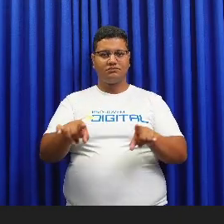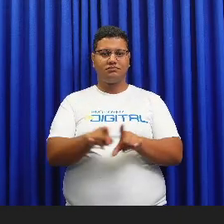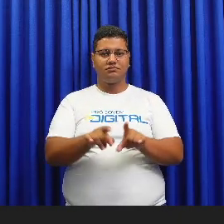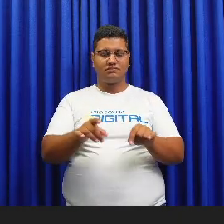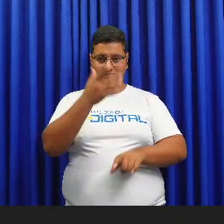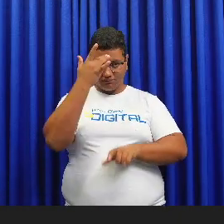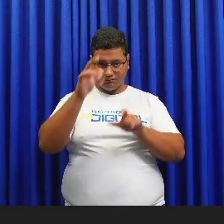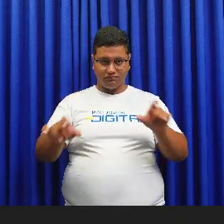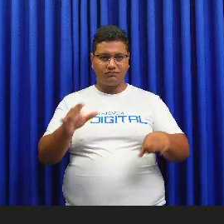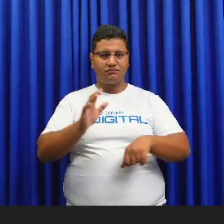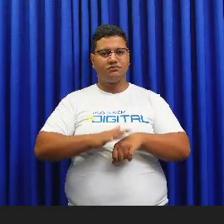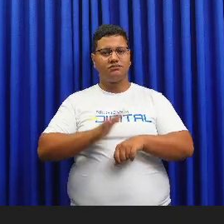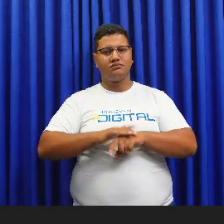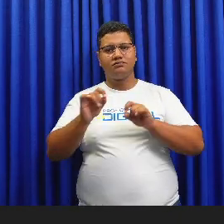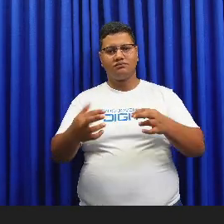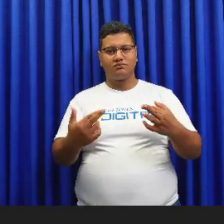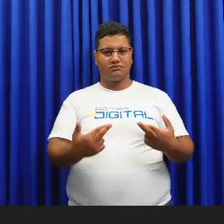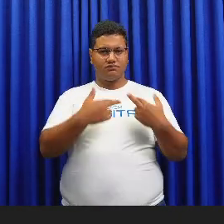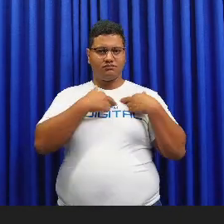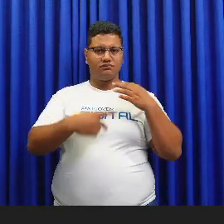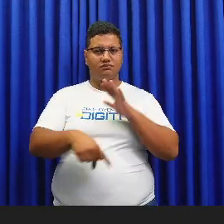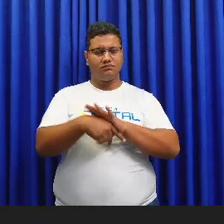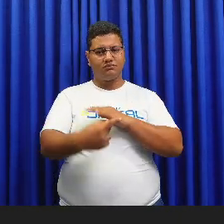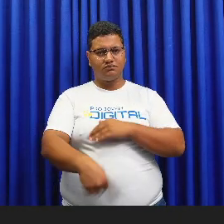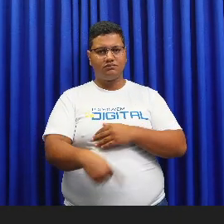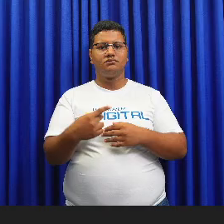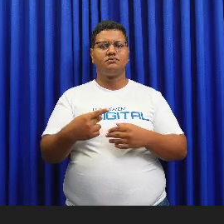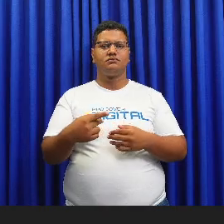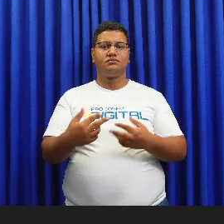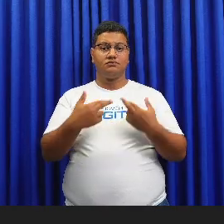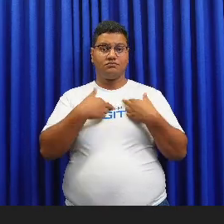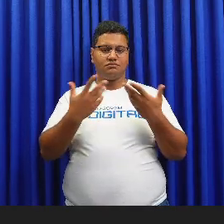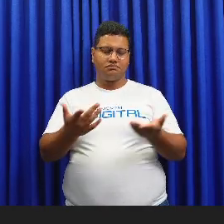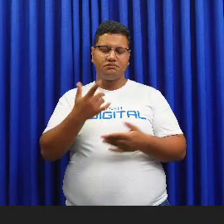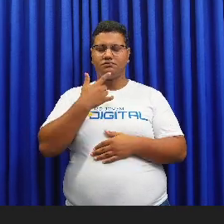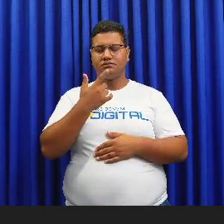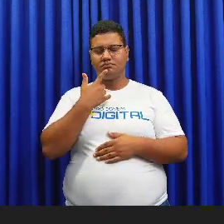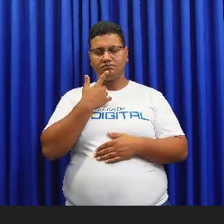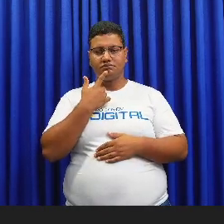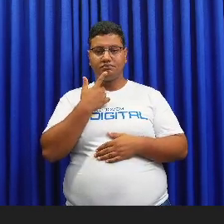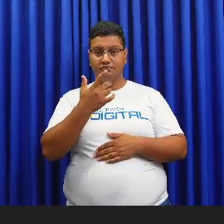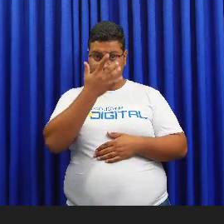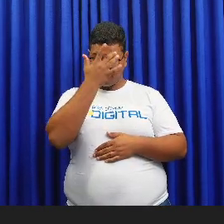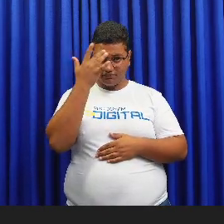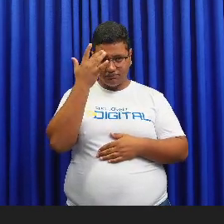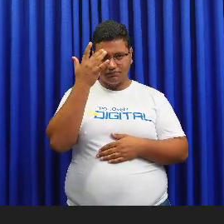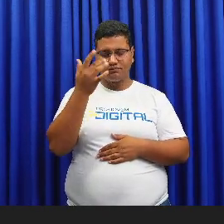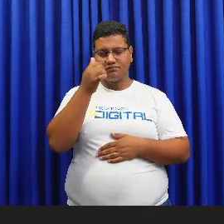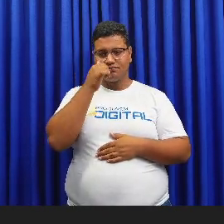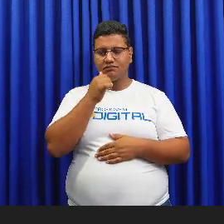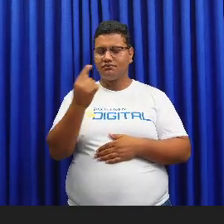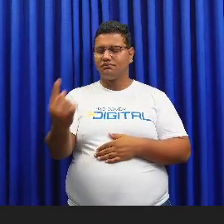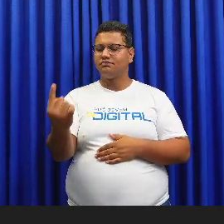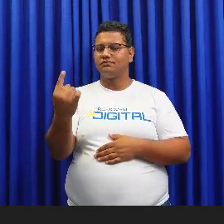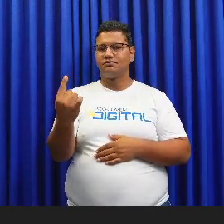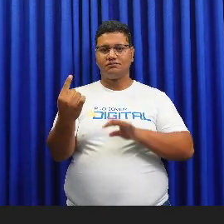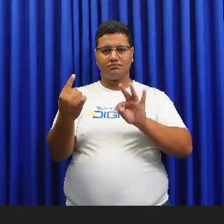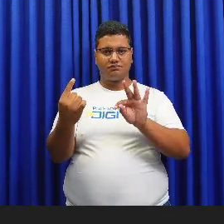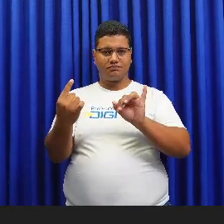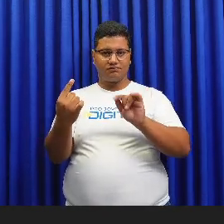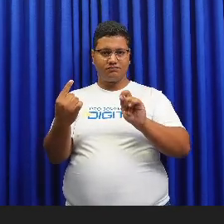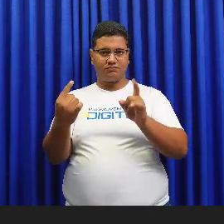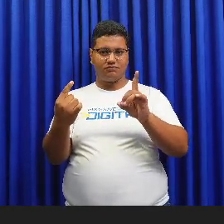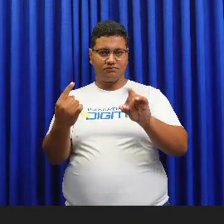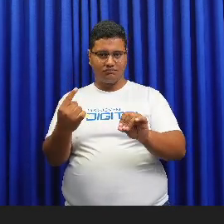as pessoas que são responsáveis por essa tarefa, beleza? Então, no caso da noiva entrando, é o Thiago Calado.